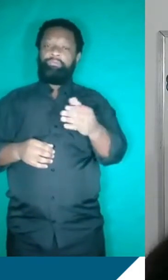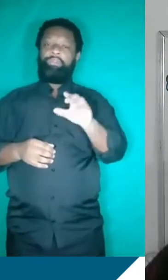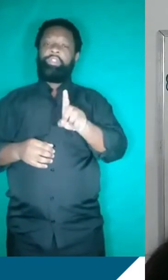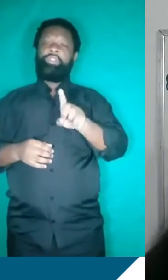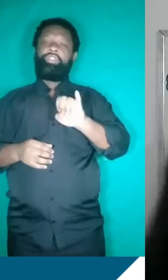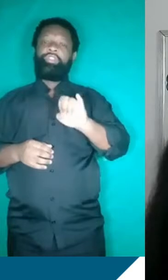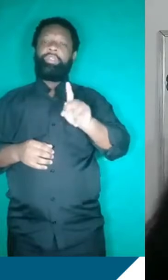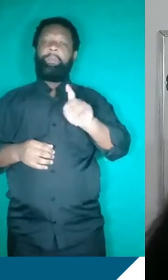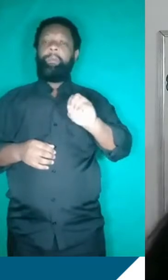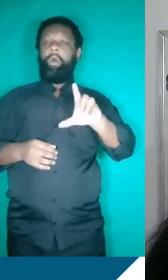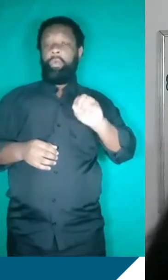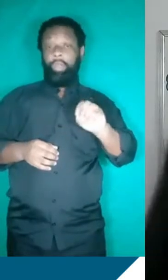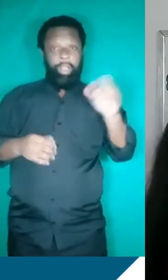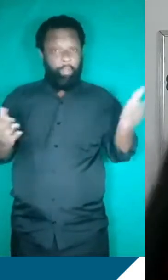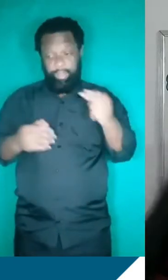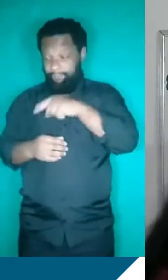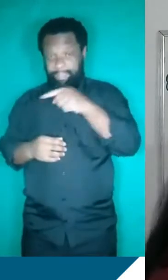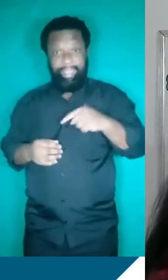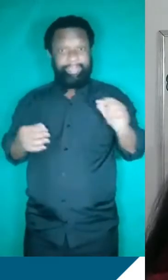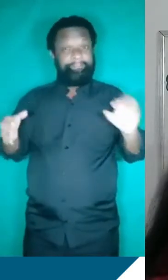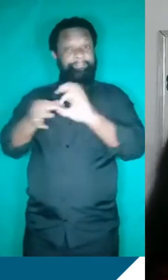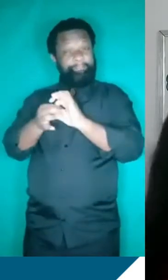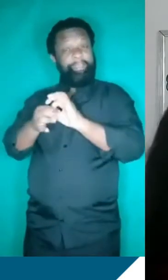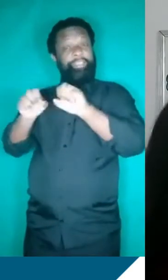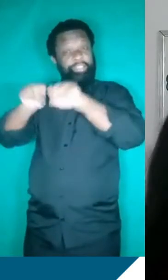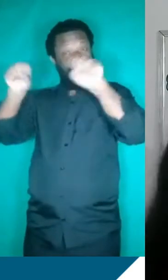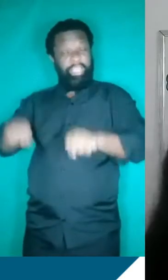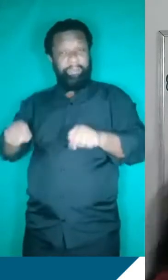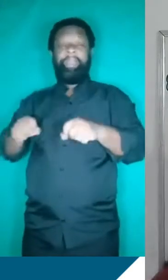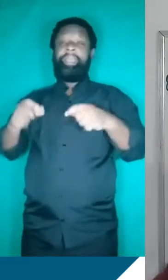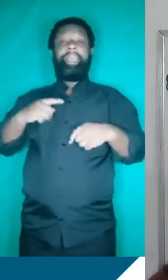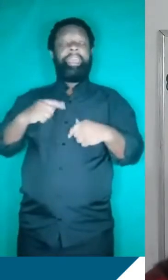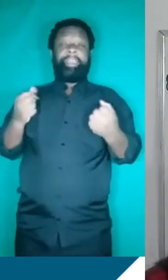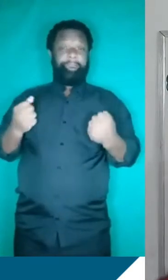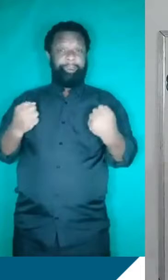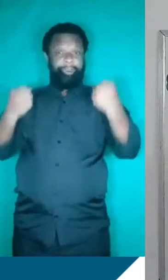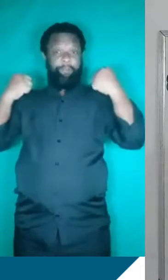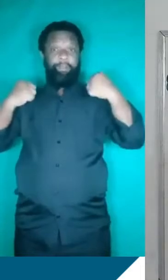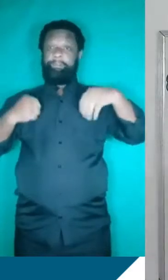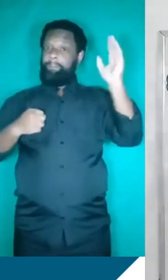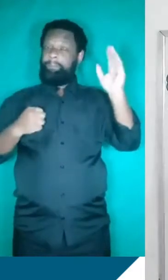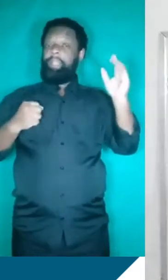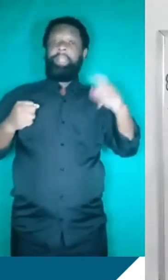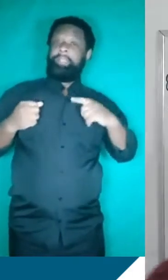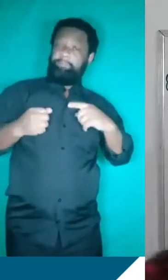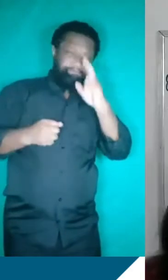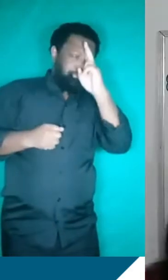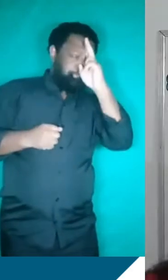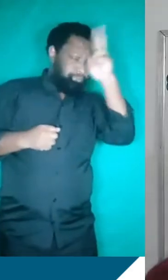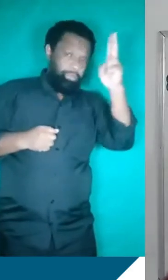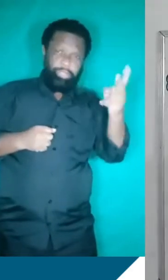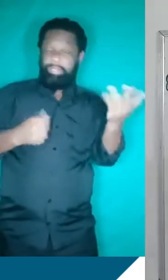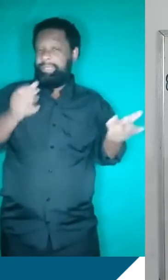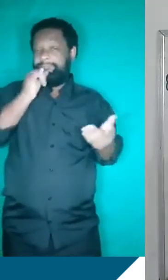dipolo, íon-dipolo. Então essa interação que está acontecendo nesse sistema aqui é uma interação íon-dipolo que é superior, tá? Que é uma